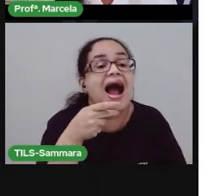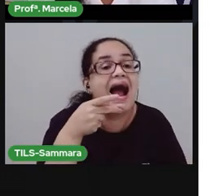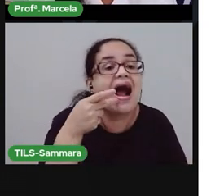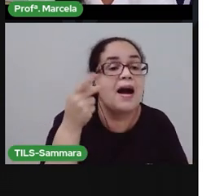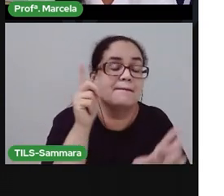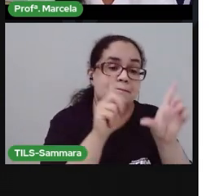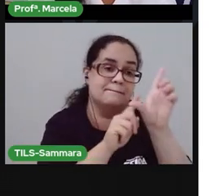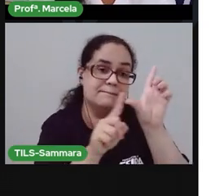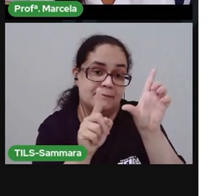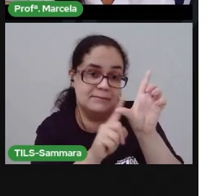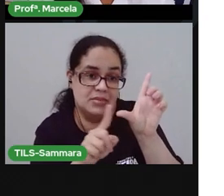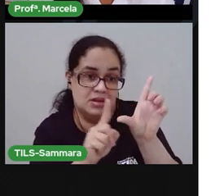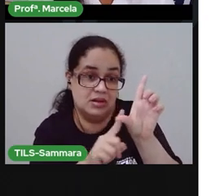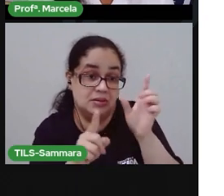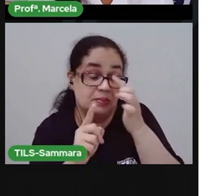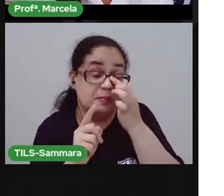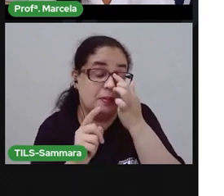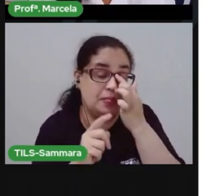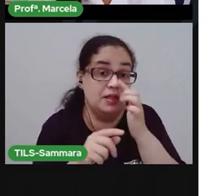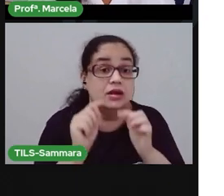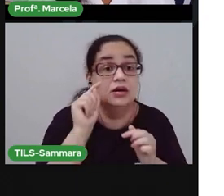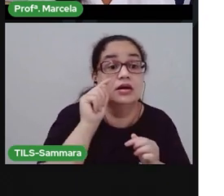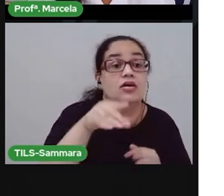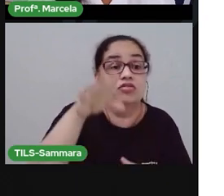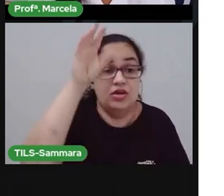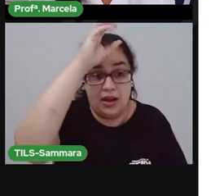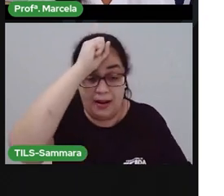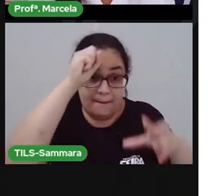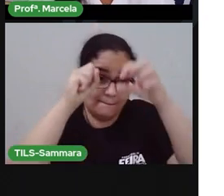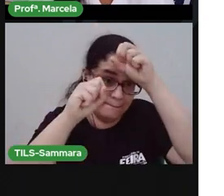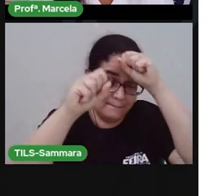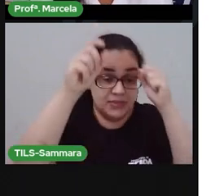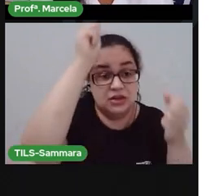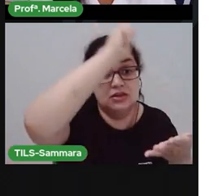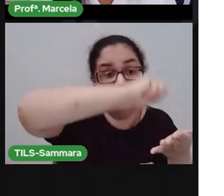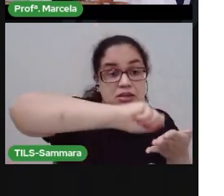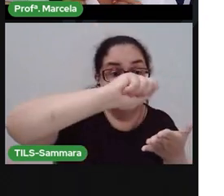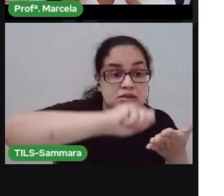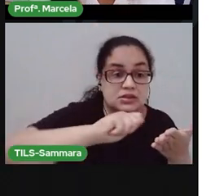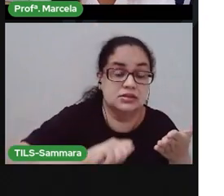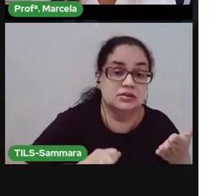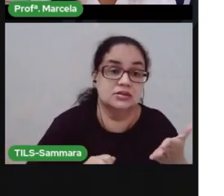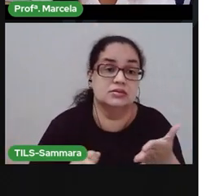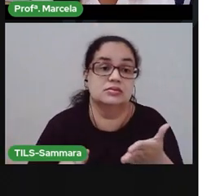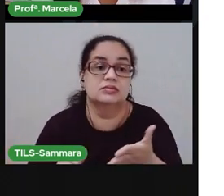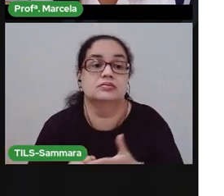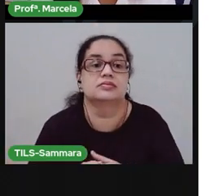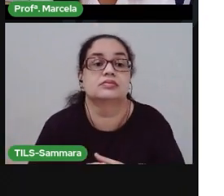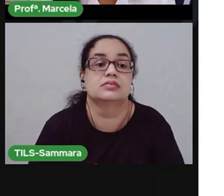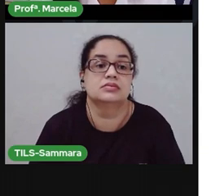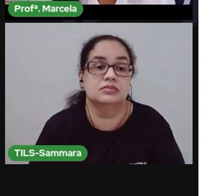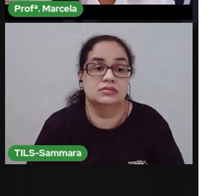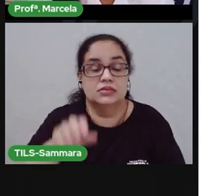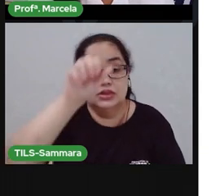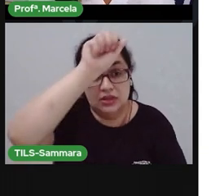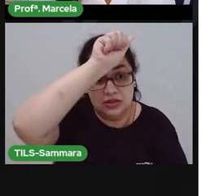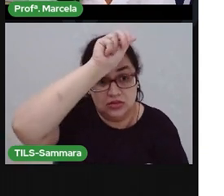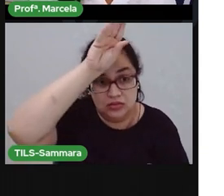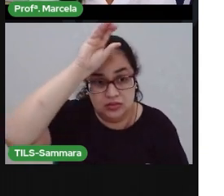uma palavra. É desse jeito que você vai aprender a escrever. E você vai se alfabetizar.